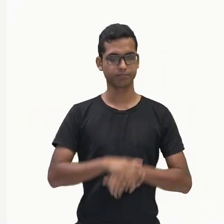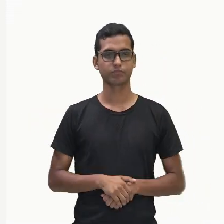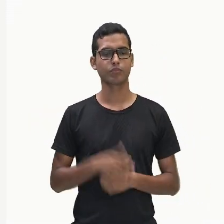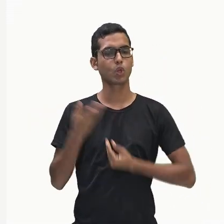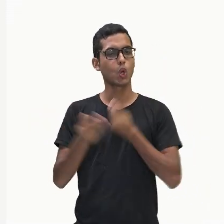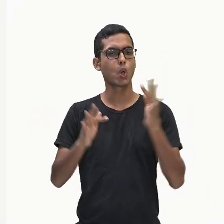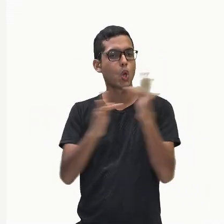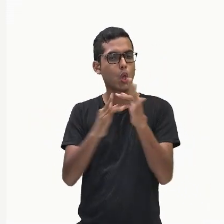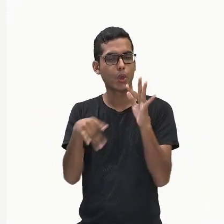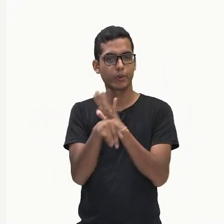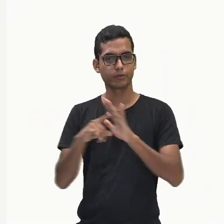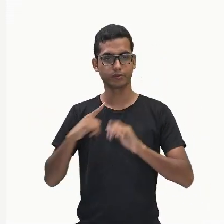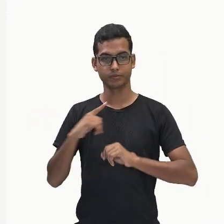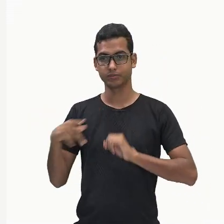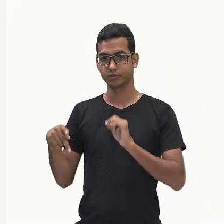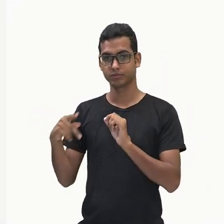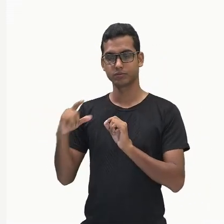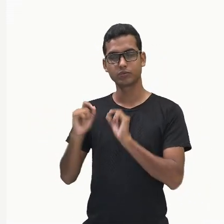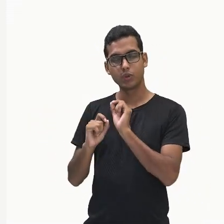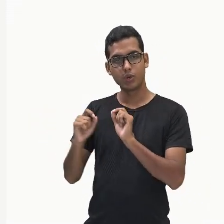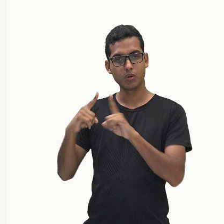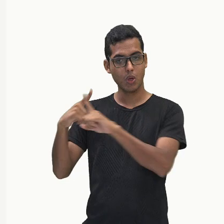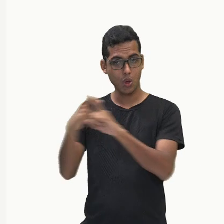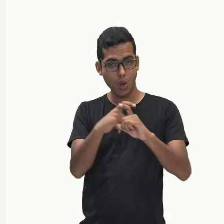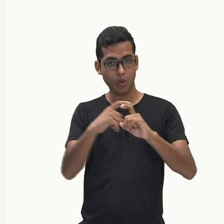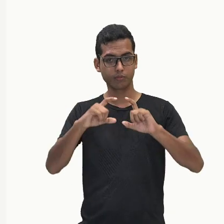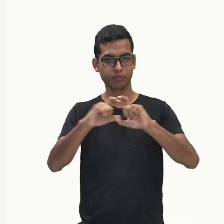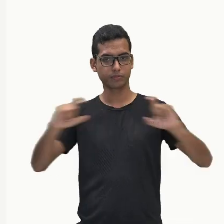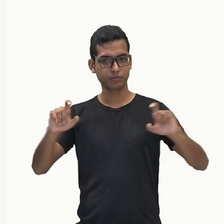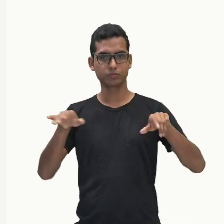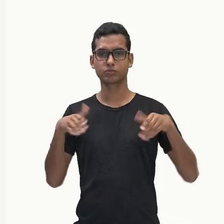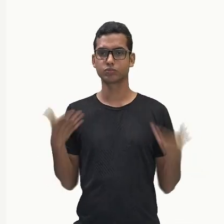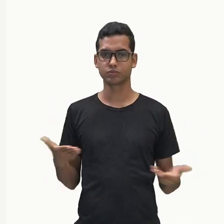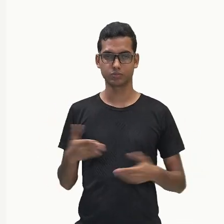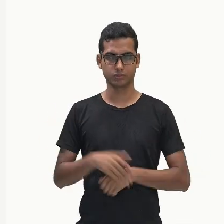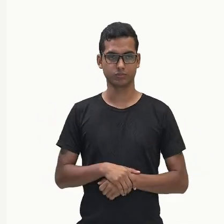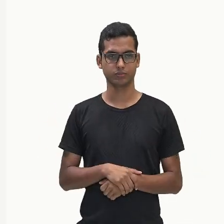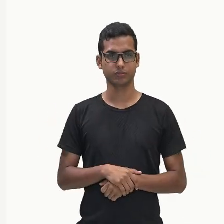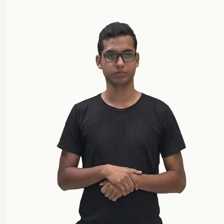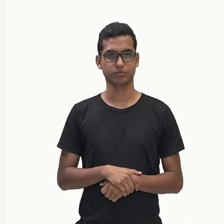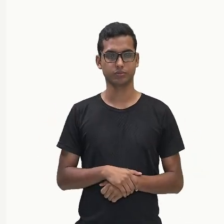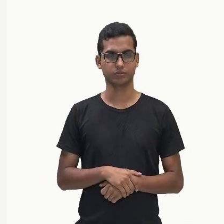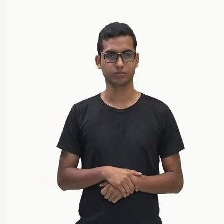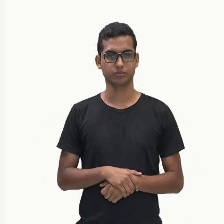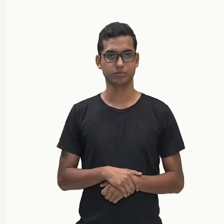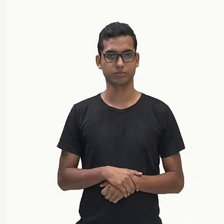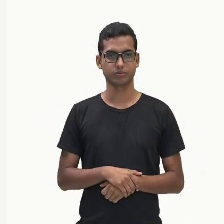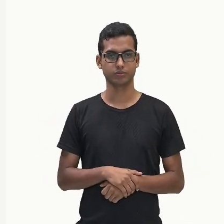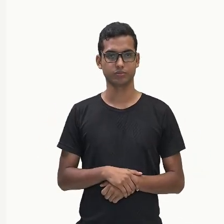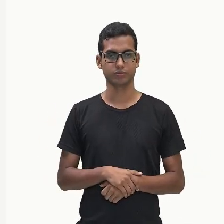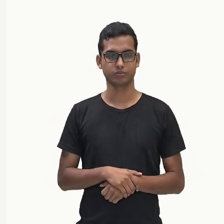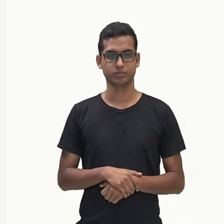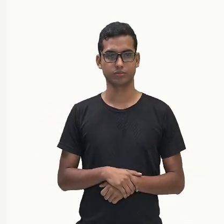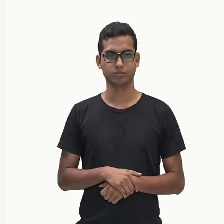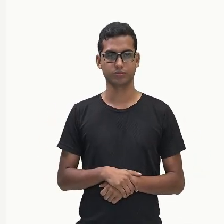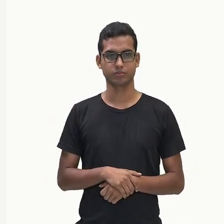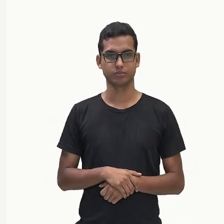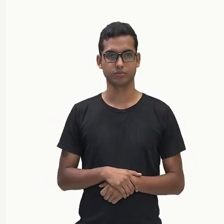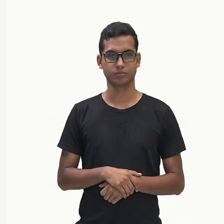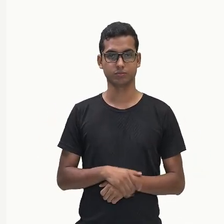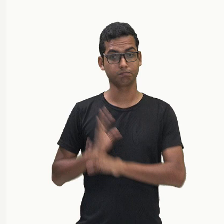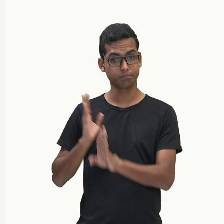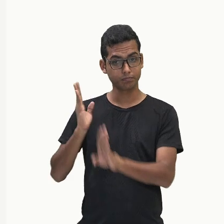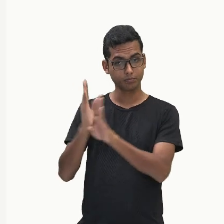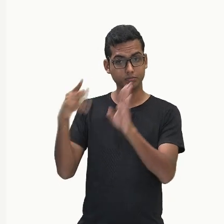função polinomial, a solução de uma função polinomial de grau 3? Né? Encontrar as raízes, tá? Para a gente encontrar